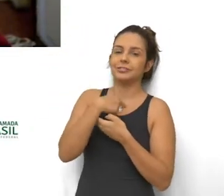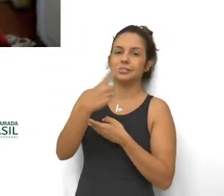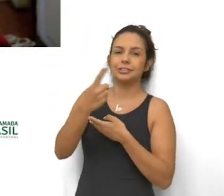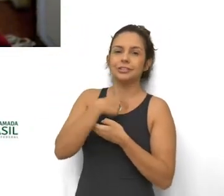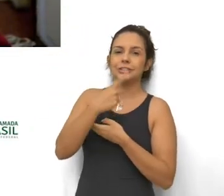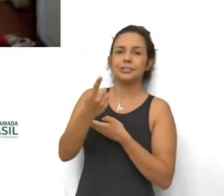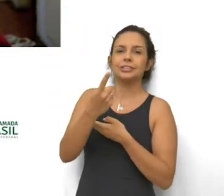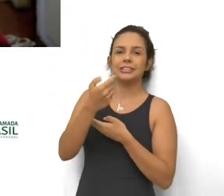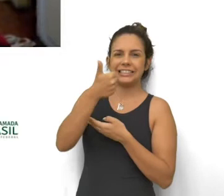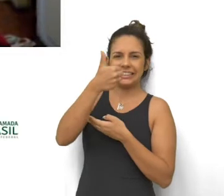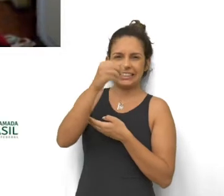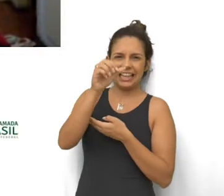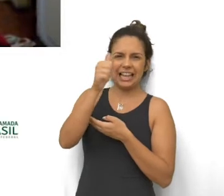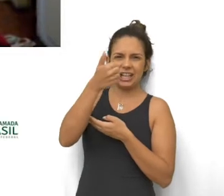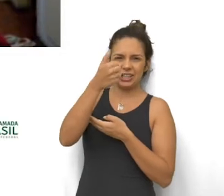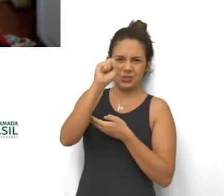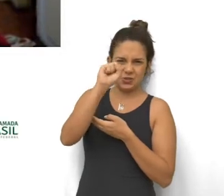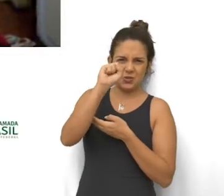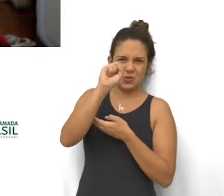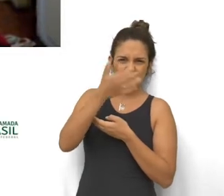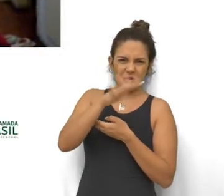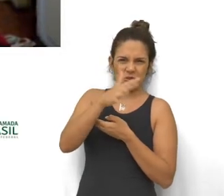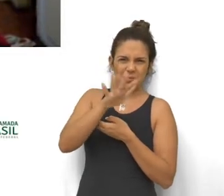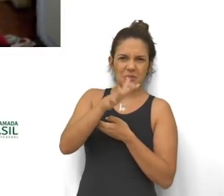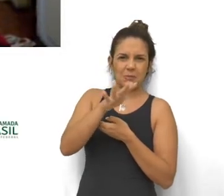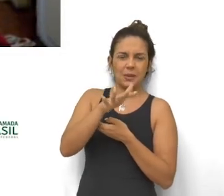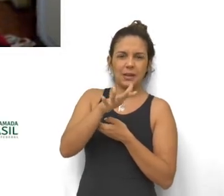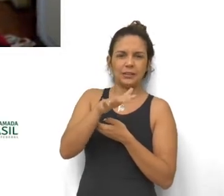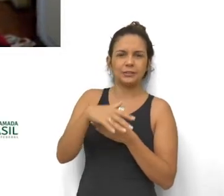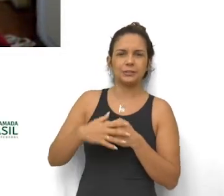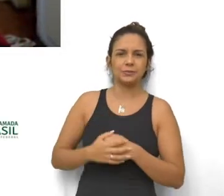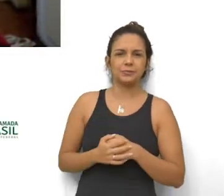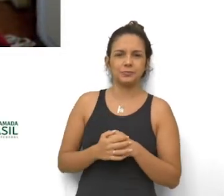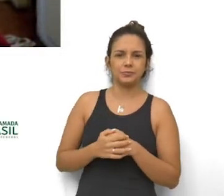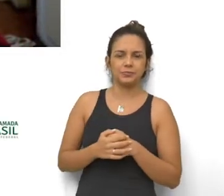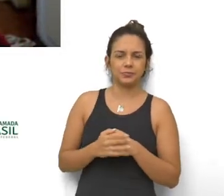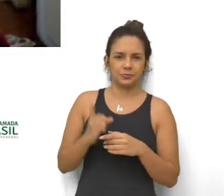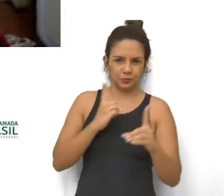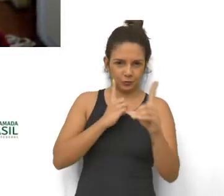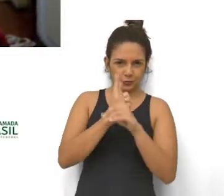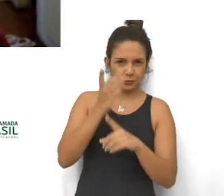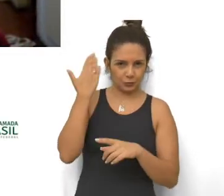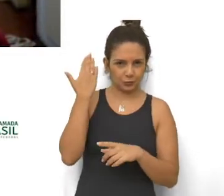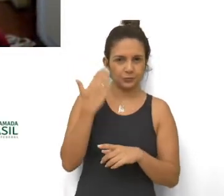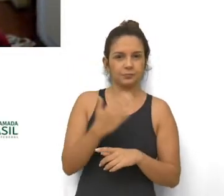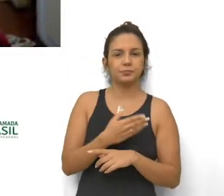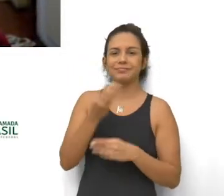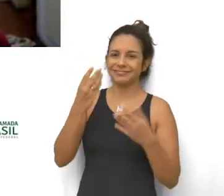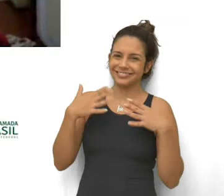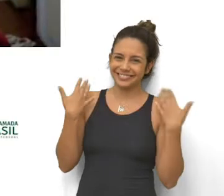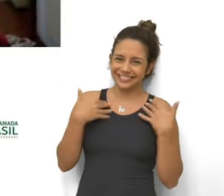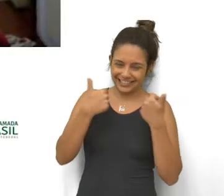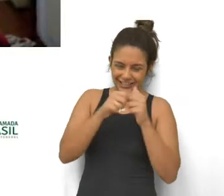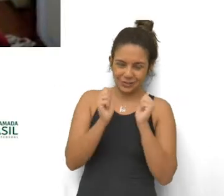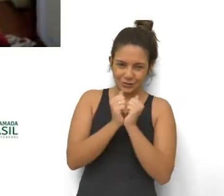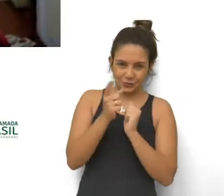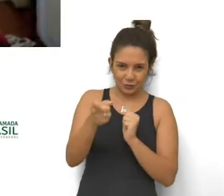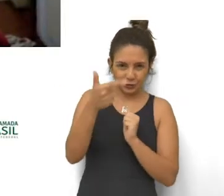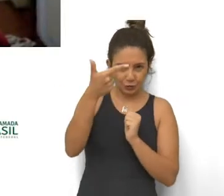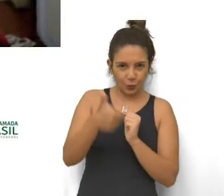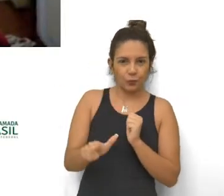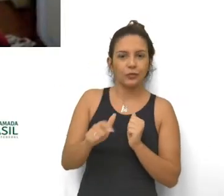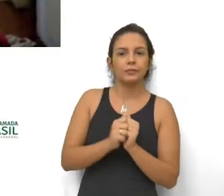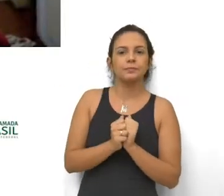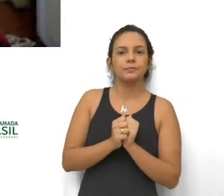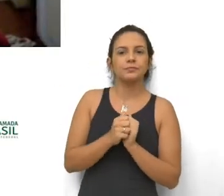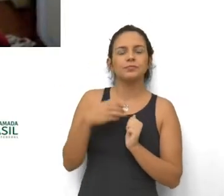paredes decoradas com diversos quadros. Da última vez, né? Uma alegria estar com você aqui de novo, Maria